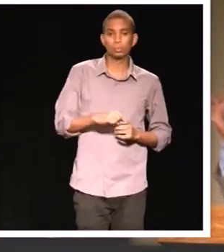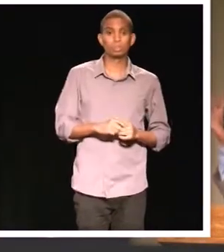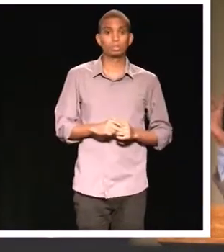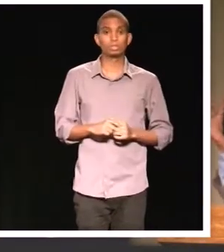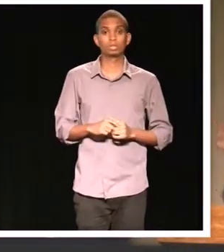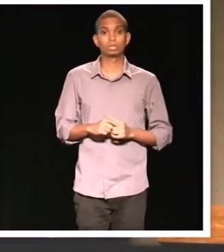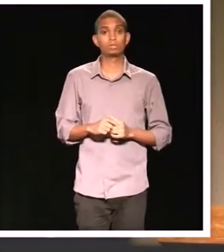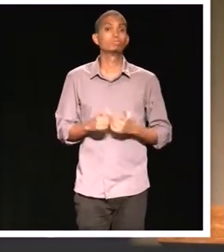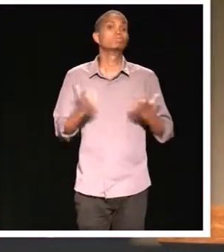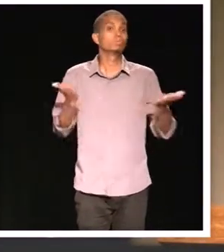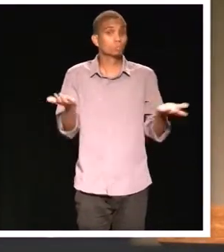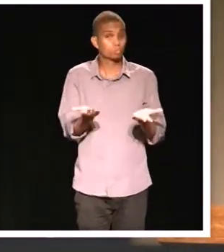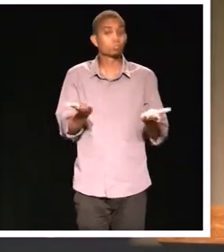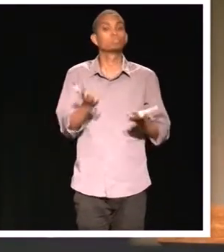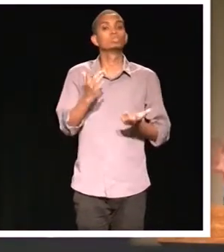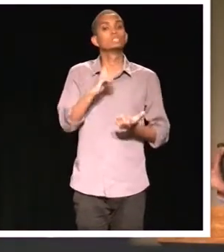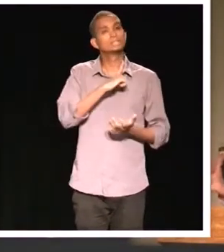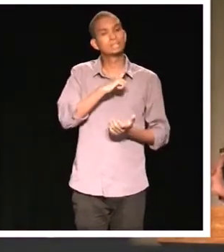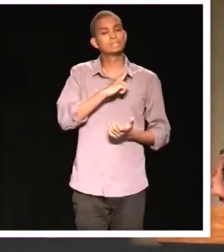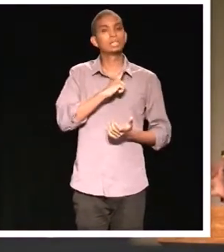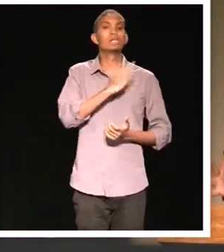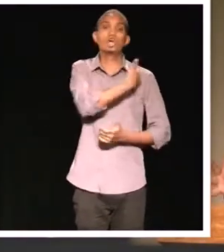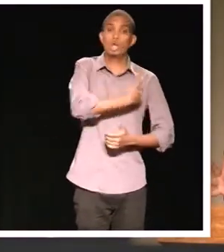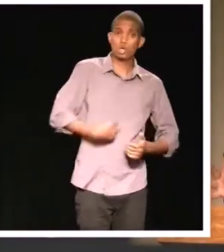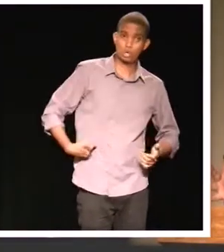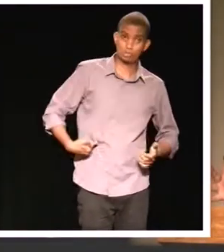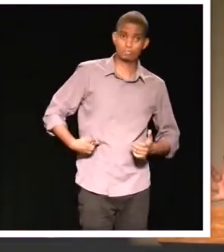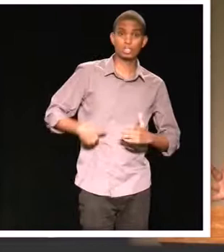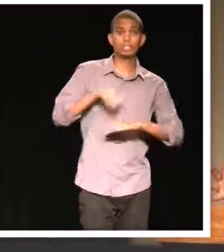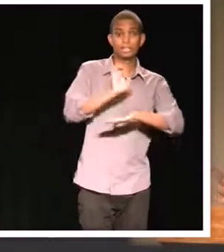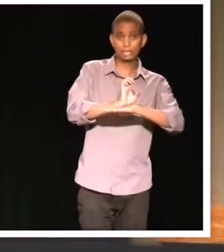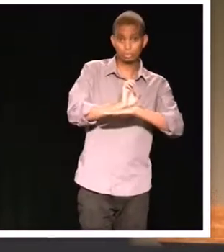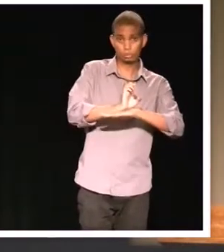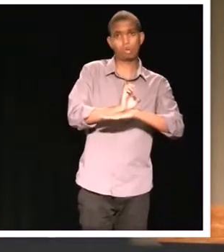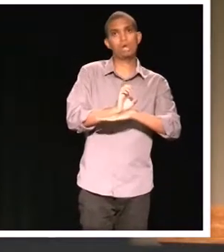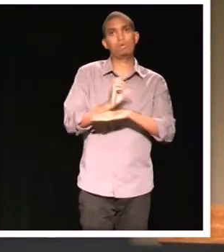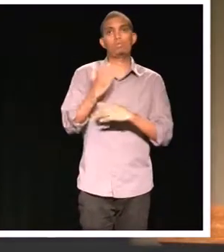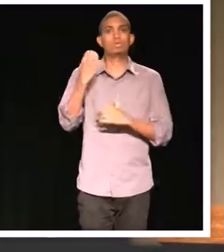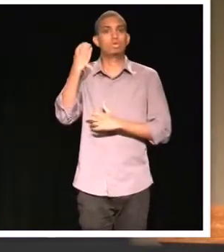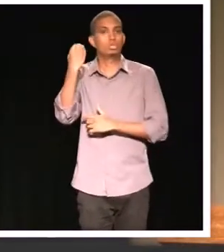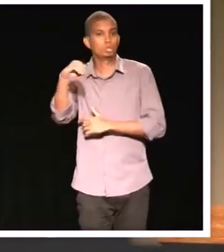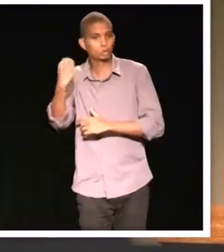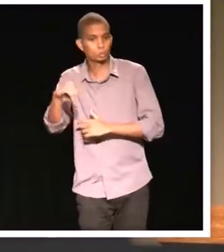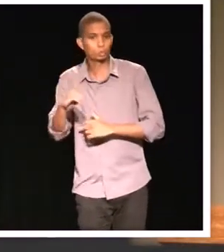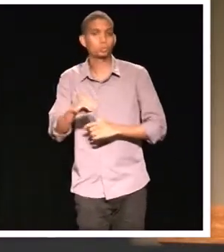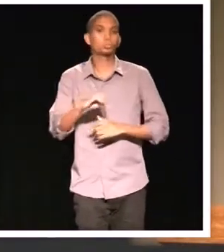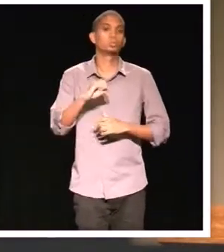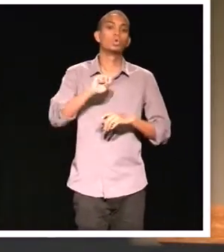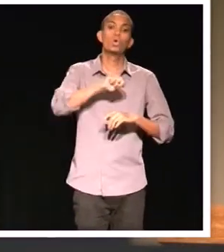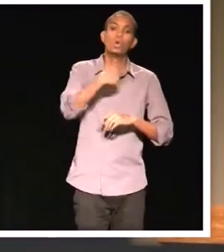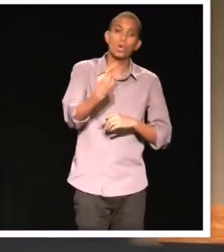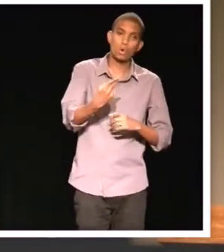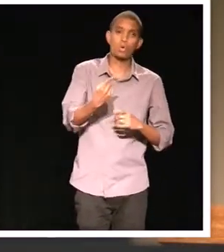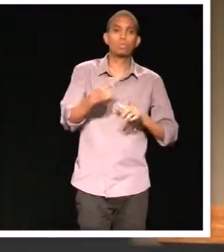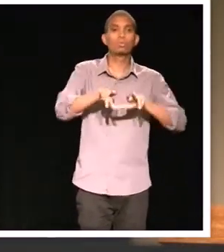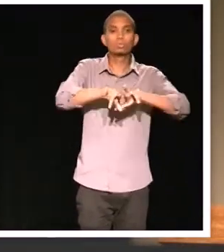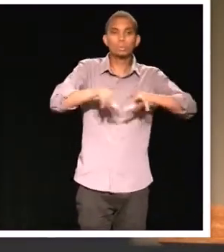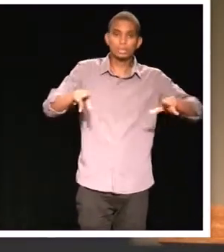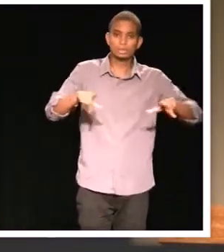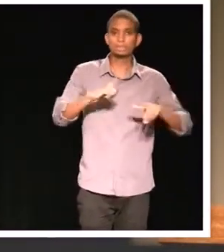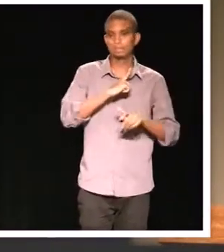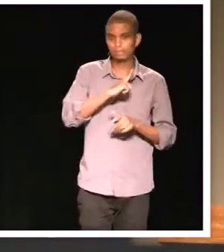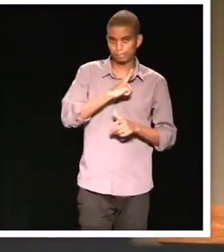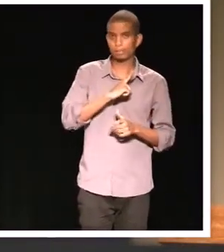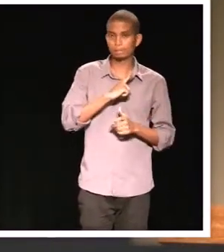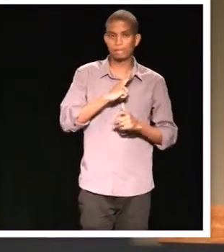do Temer, ou o governo estadual de Rio Grande do Sul, ou o governo municipal de X.